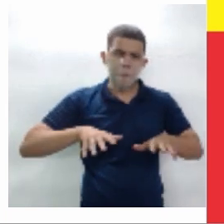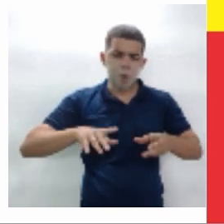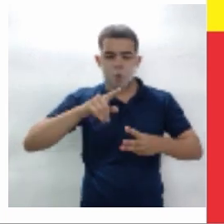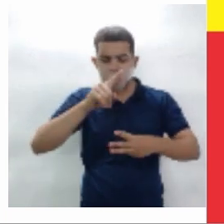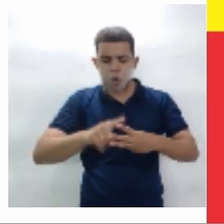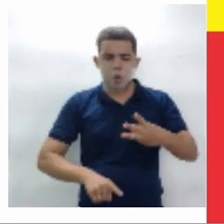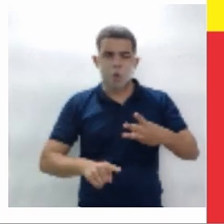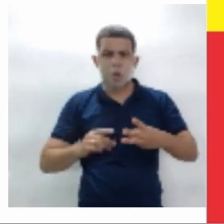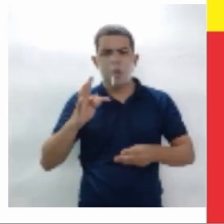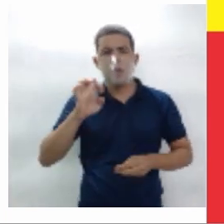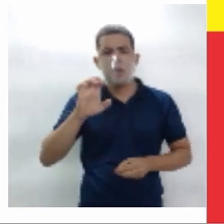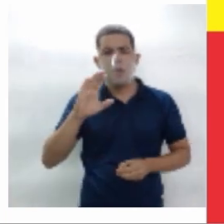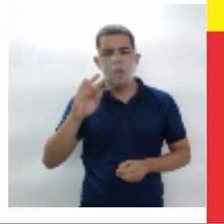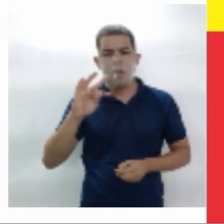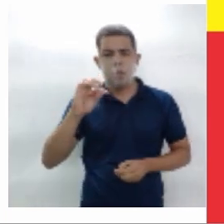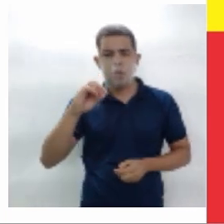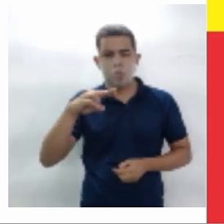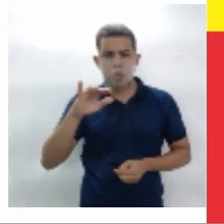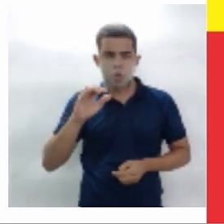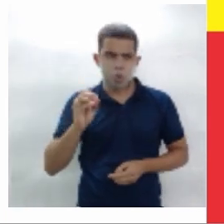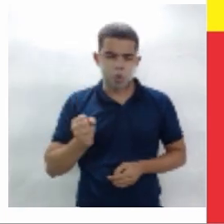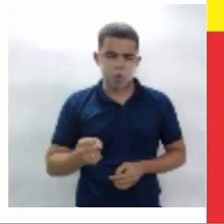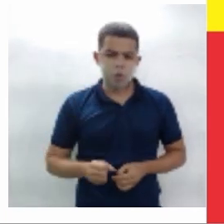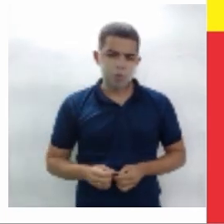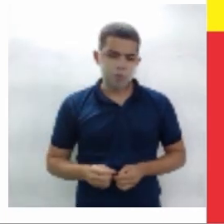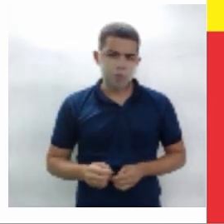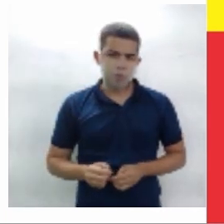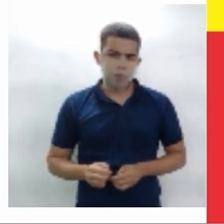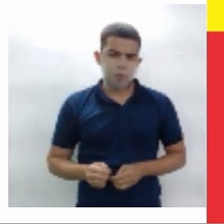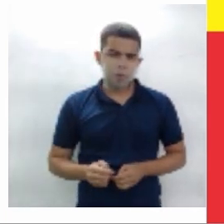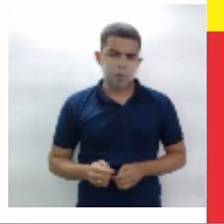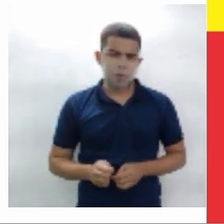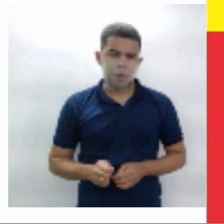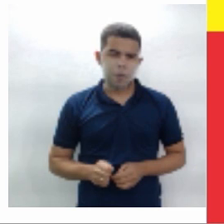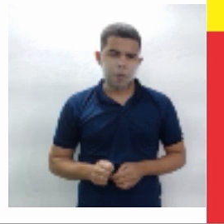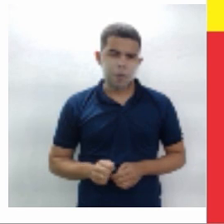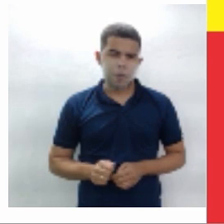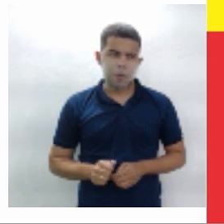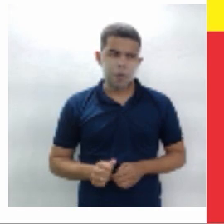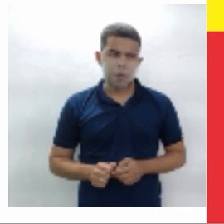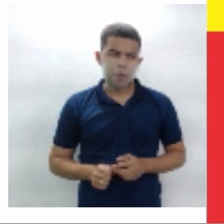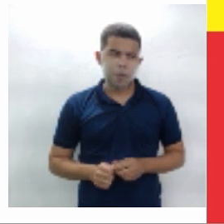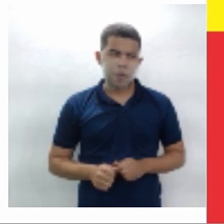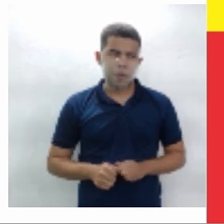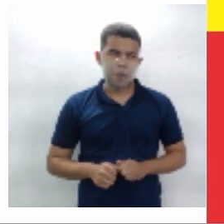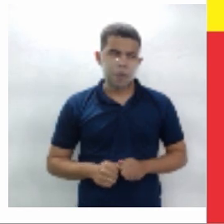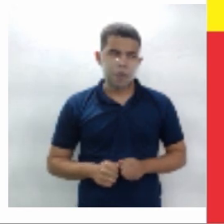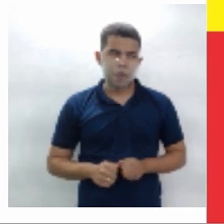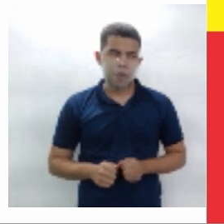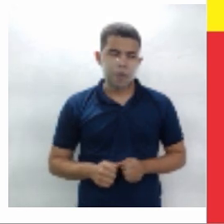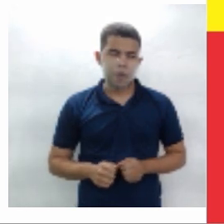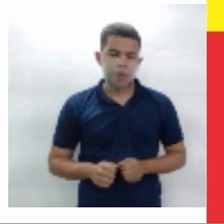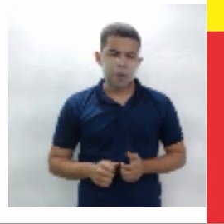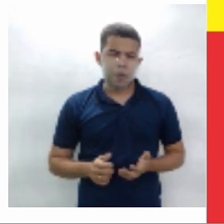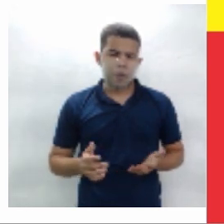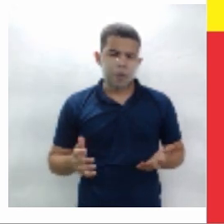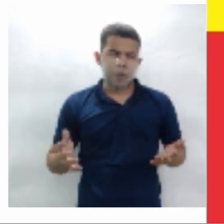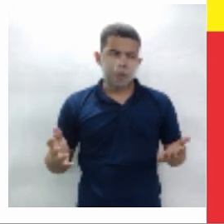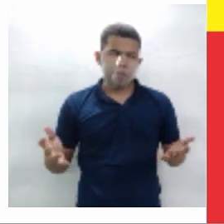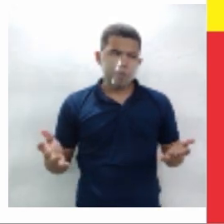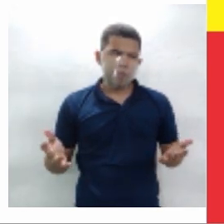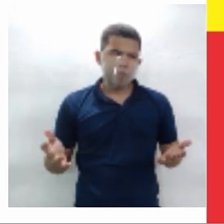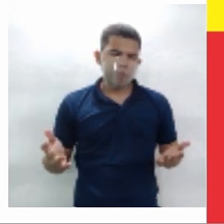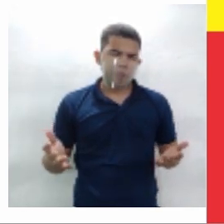são tectônicos. Então, voltando agora comigo aqui. Vê só,